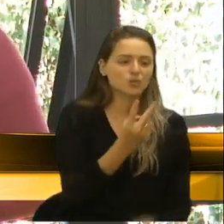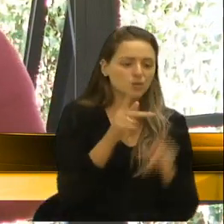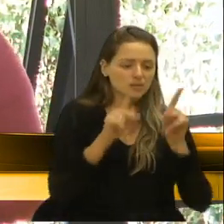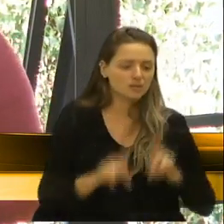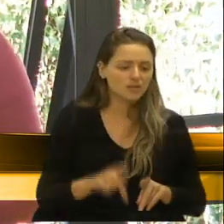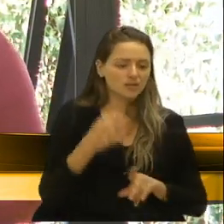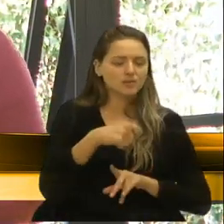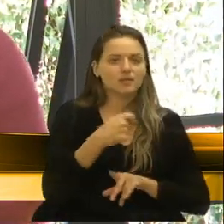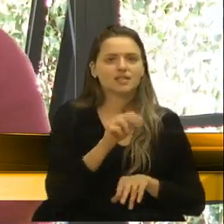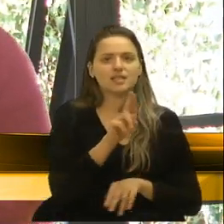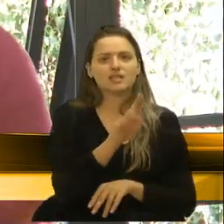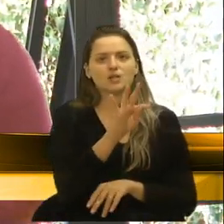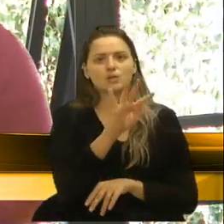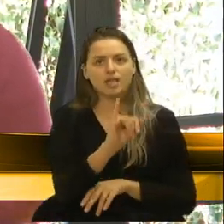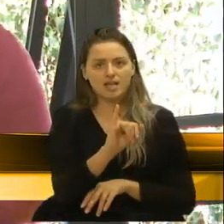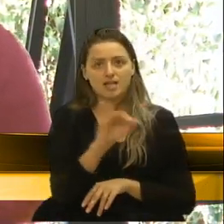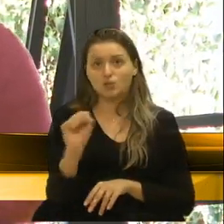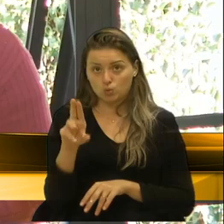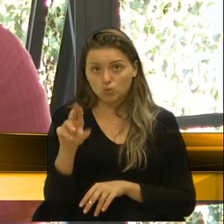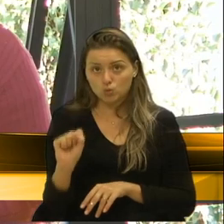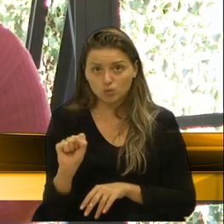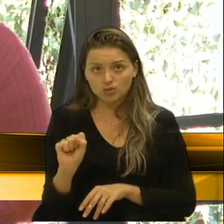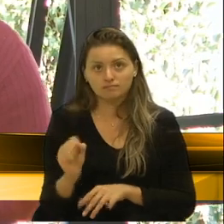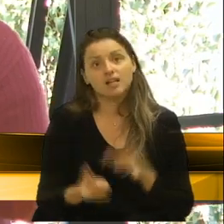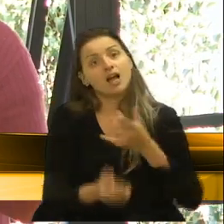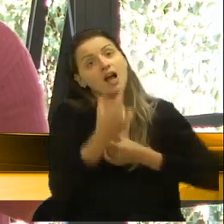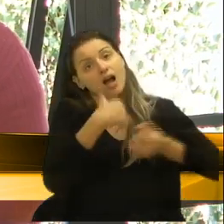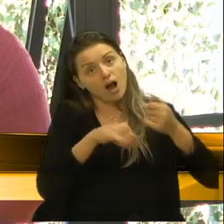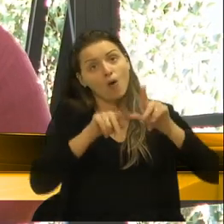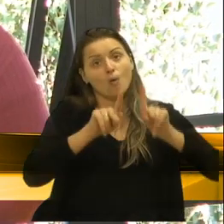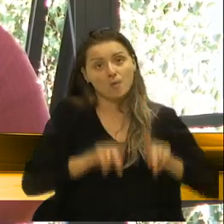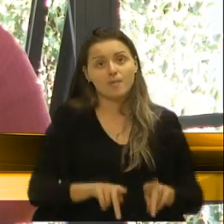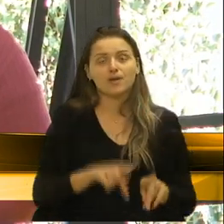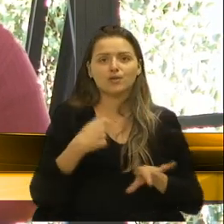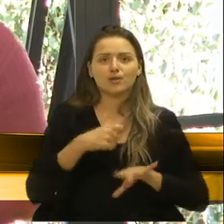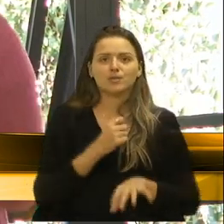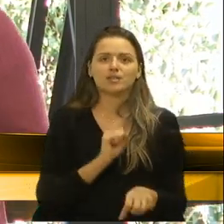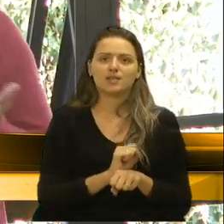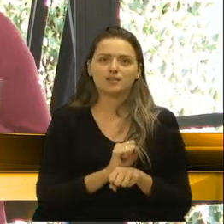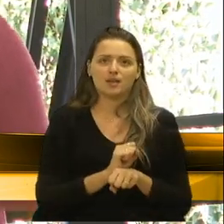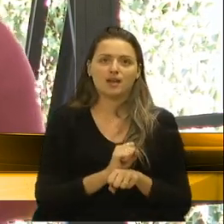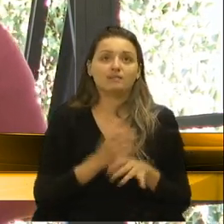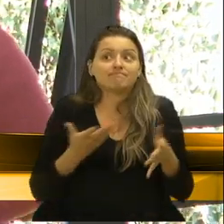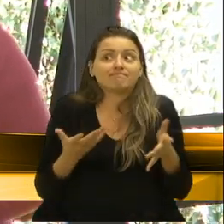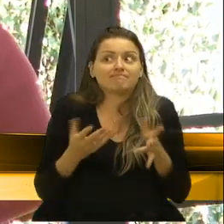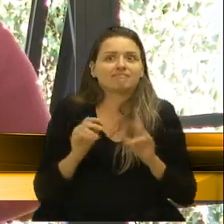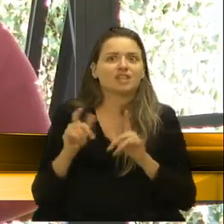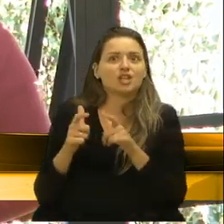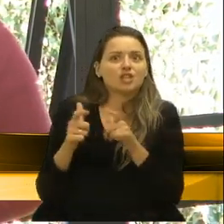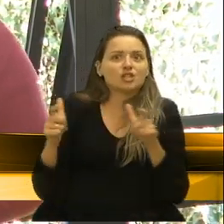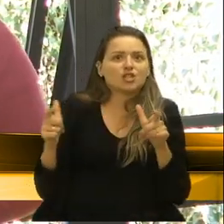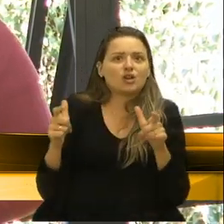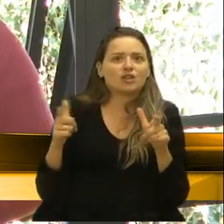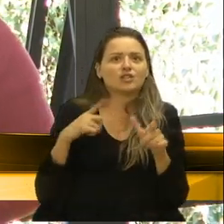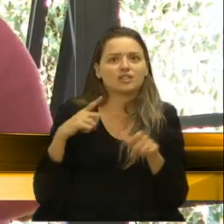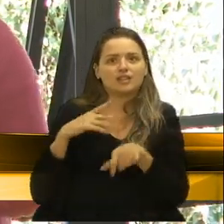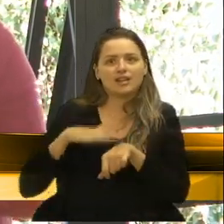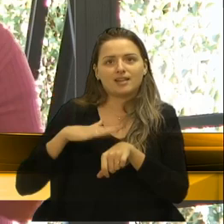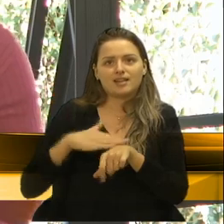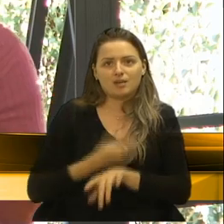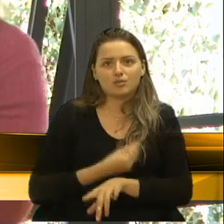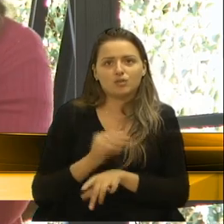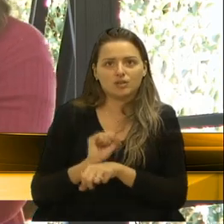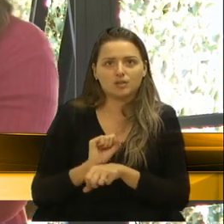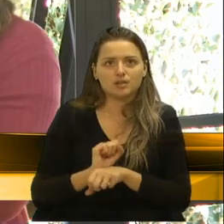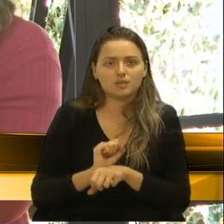de um leito de UTI SUS, alguém vai ter que ficar esperando. E quem dera, né, que tenha tempo para esperar. Então, a gente